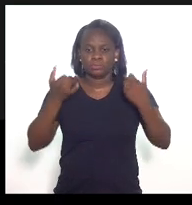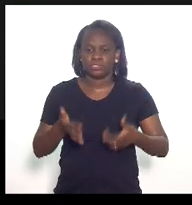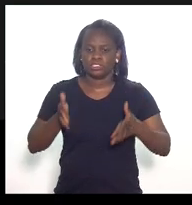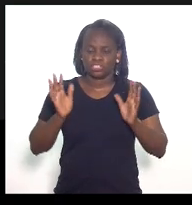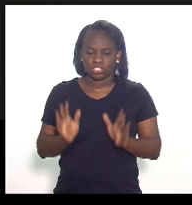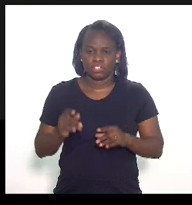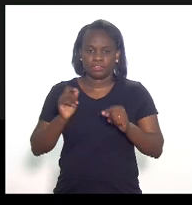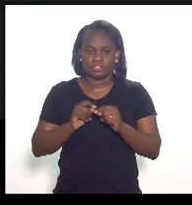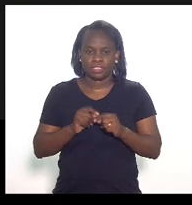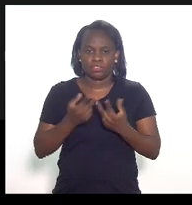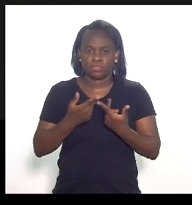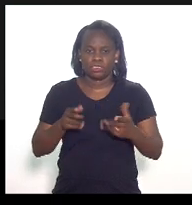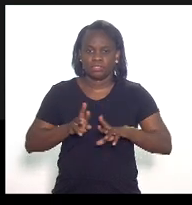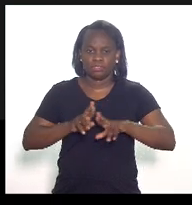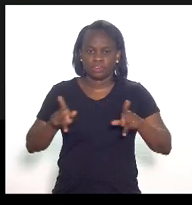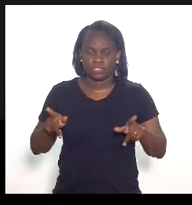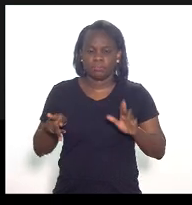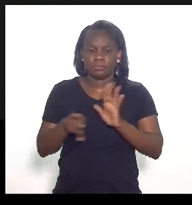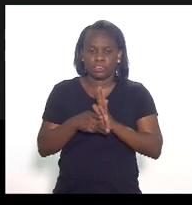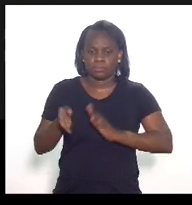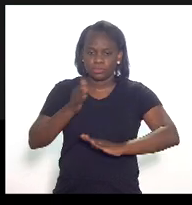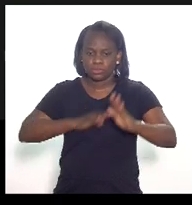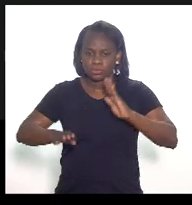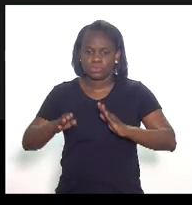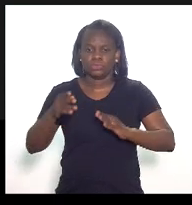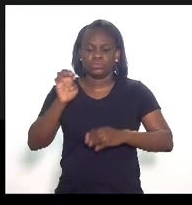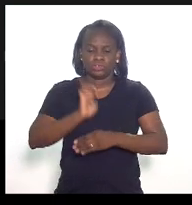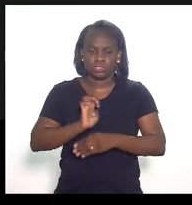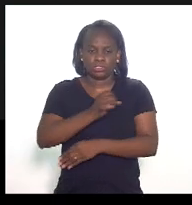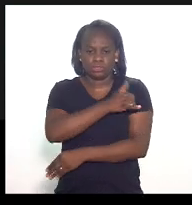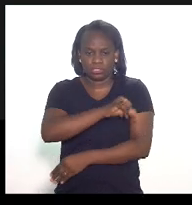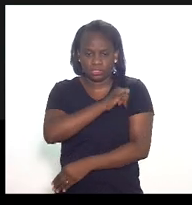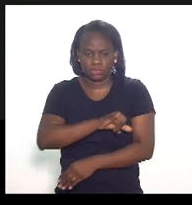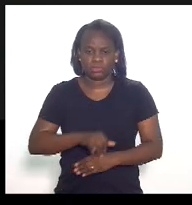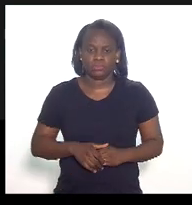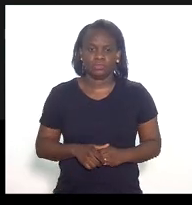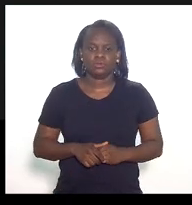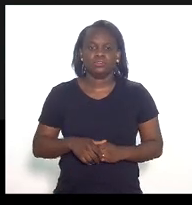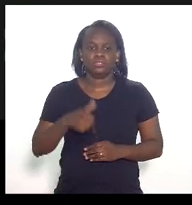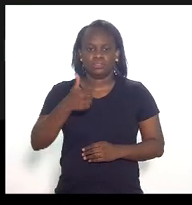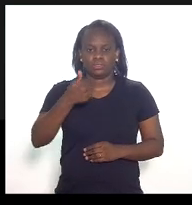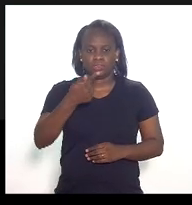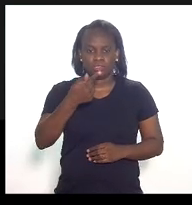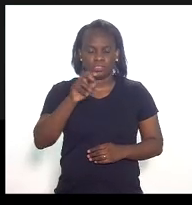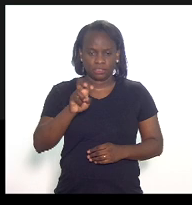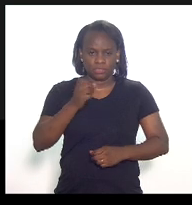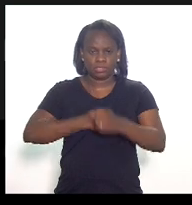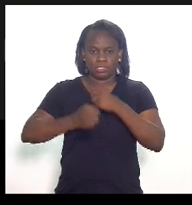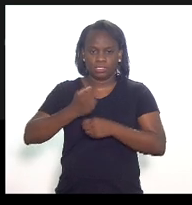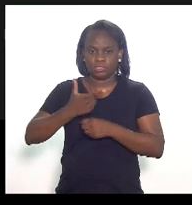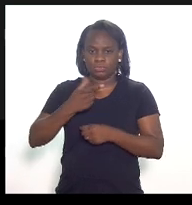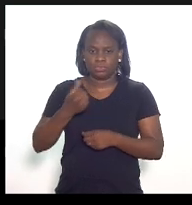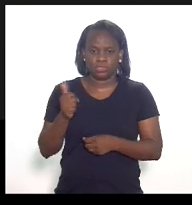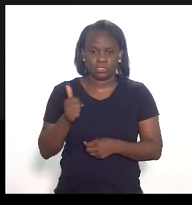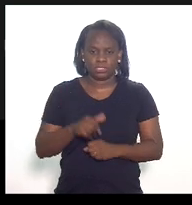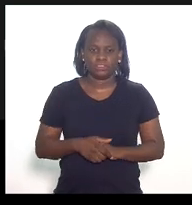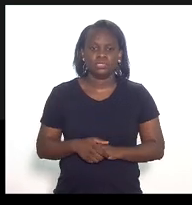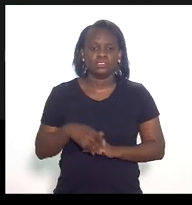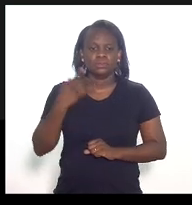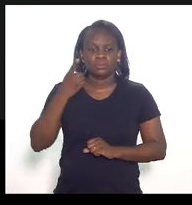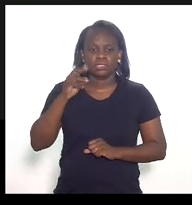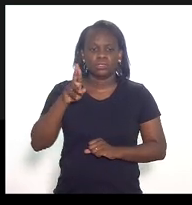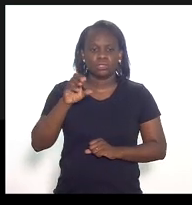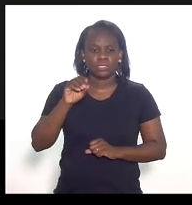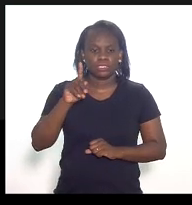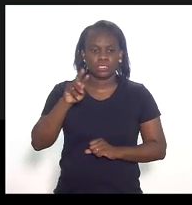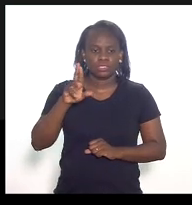a realização de eventos de artes marciais no Estado do Rio de Janeiro. 175 de 2011. Deputado Rodrigo Amorim, se